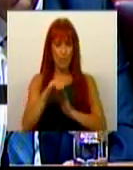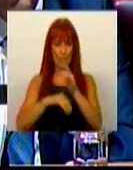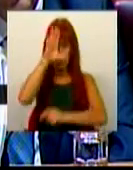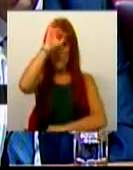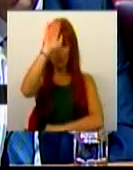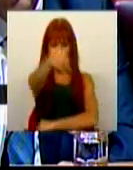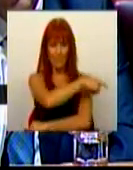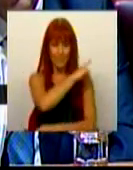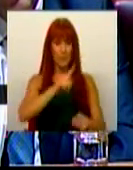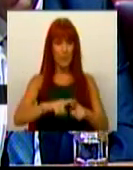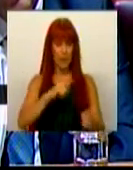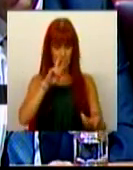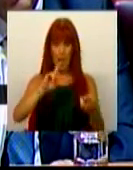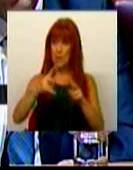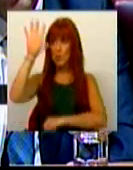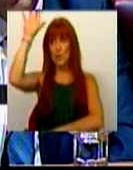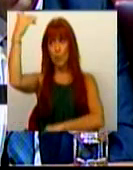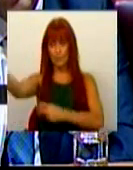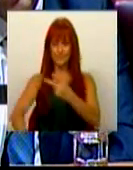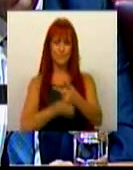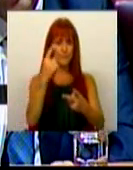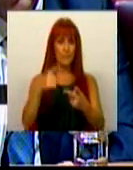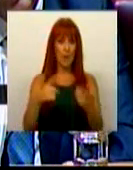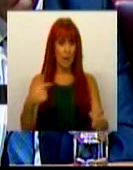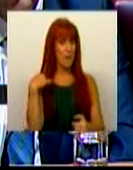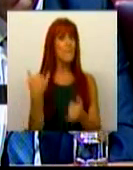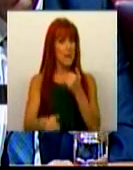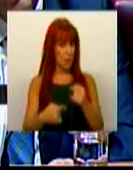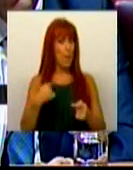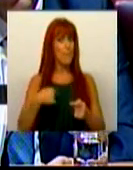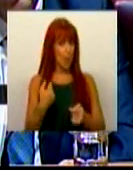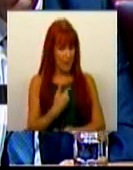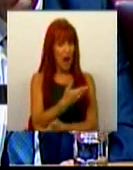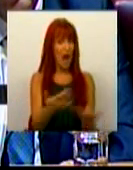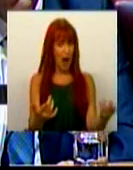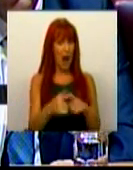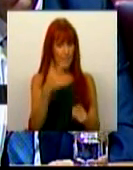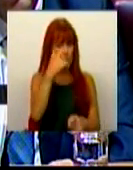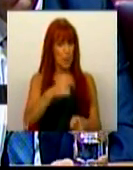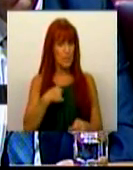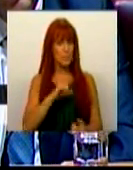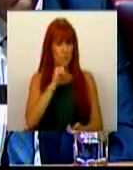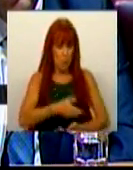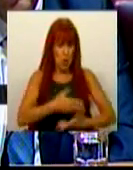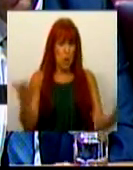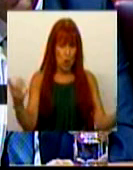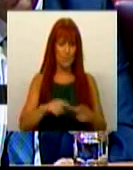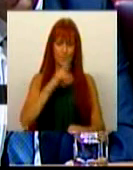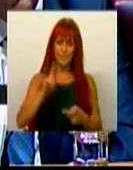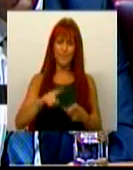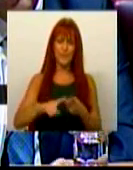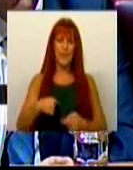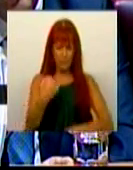governo: enfrentar as alterações climáticas que ameaçam a própria existência da humanidade, enfrentar